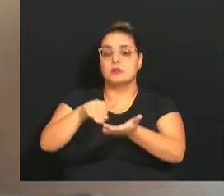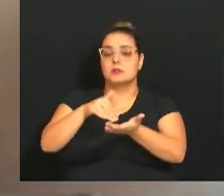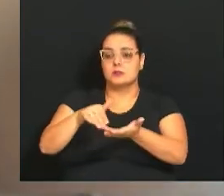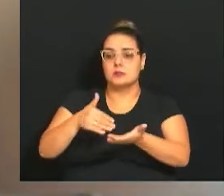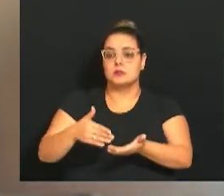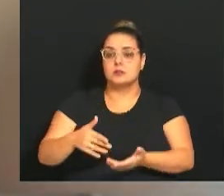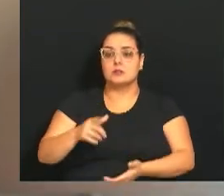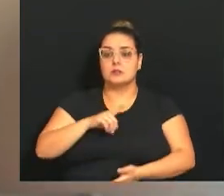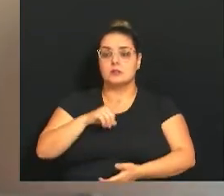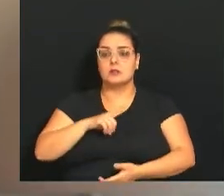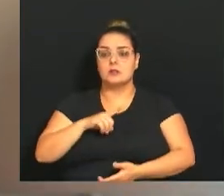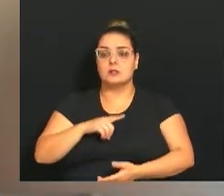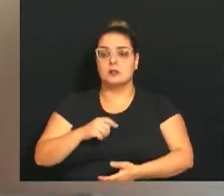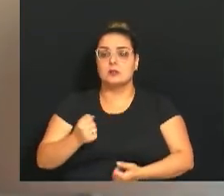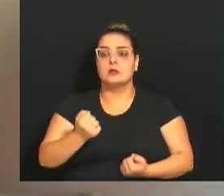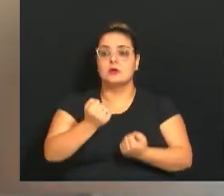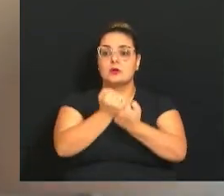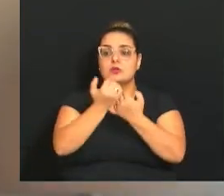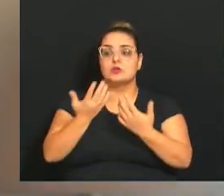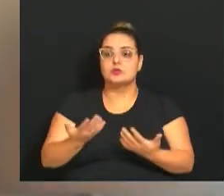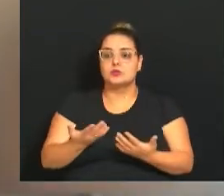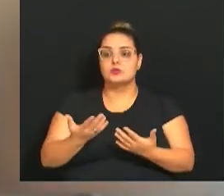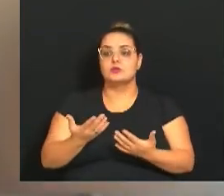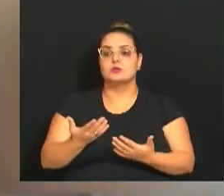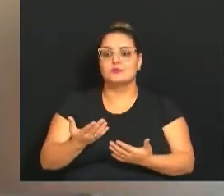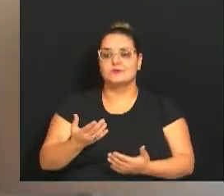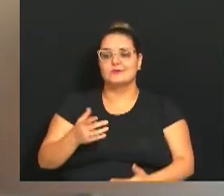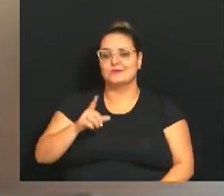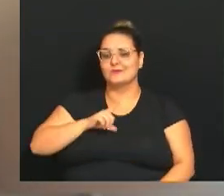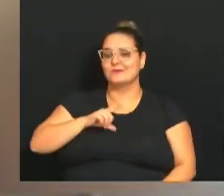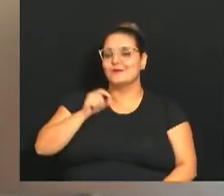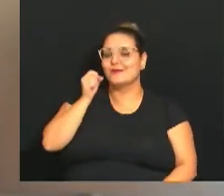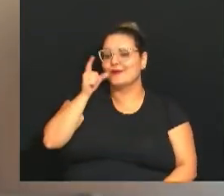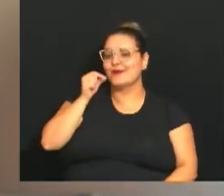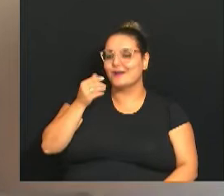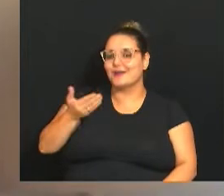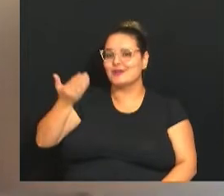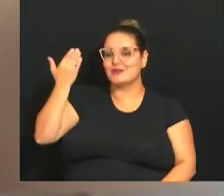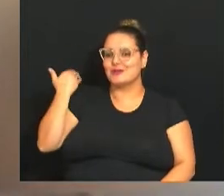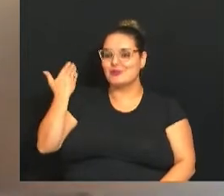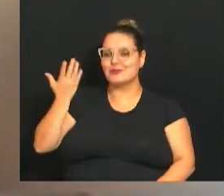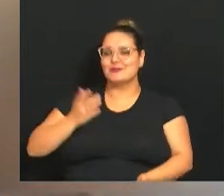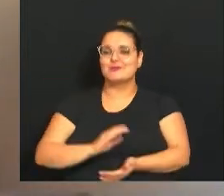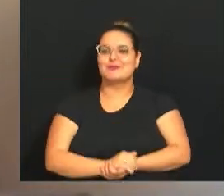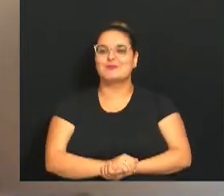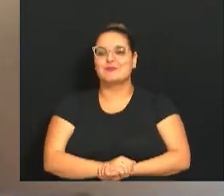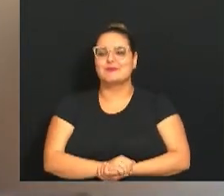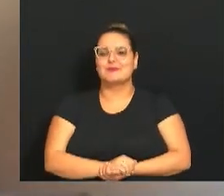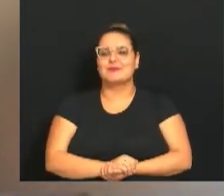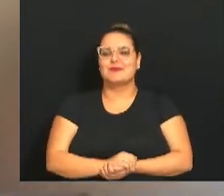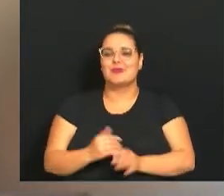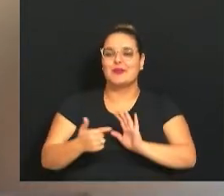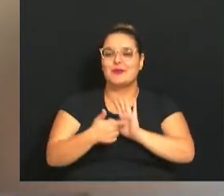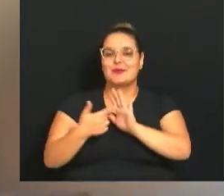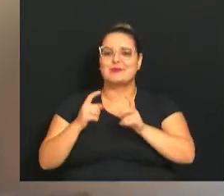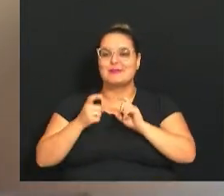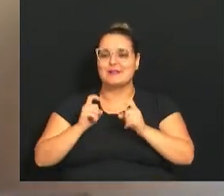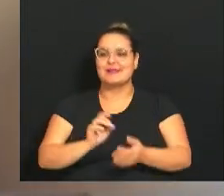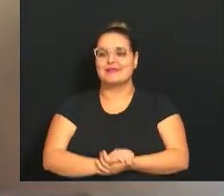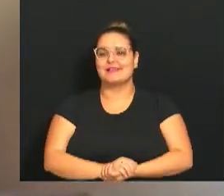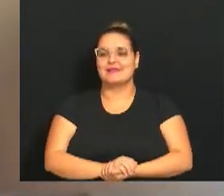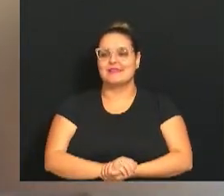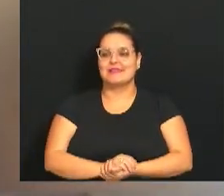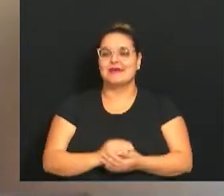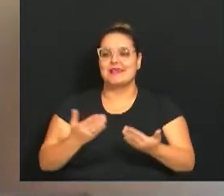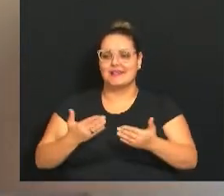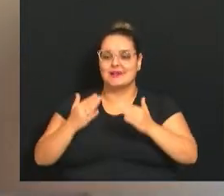esse órgão de apoio, esse cargo de apoio. Estou com o meu gatinho aqui atrás, aparecendo aqui na reunião, que eu estou aqui na